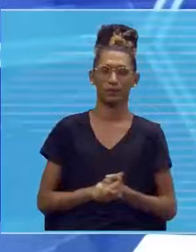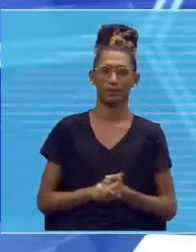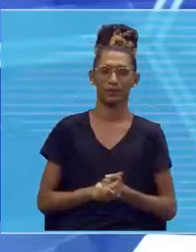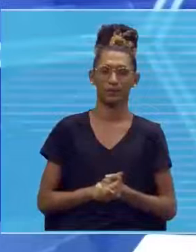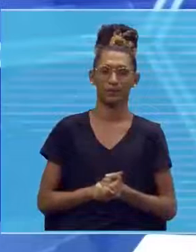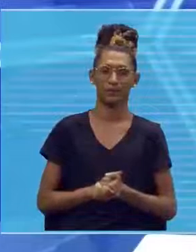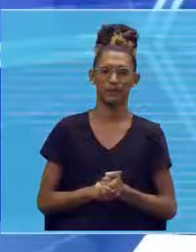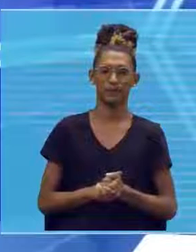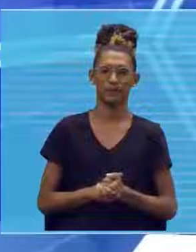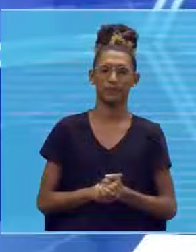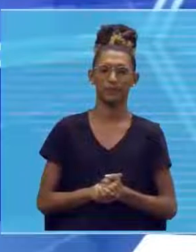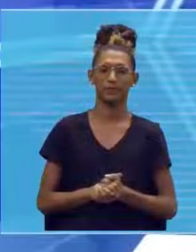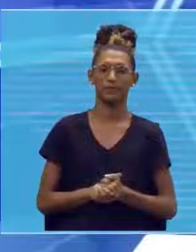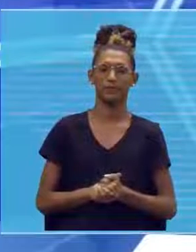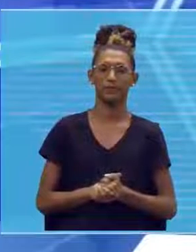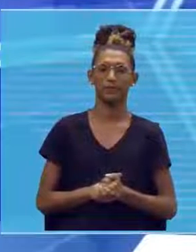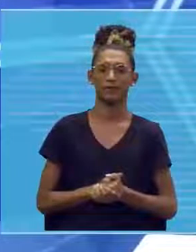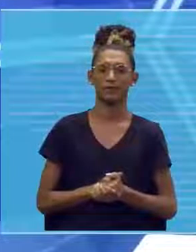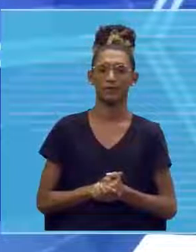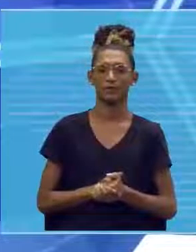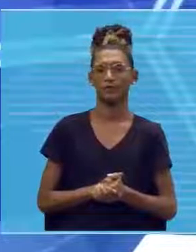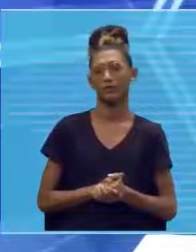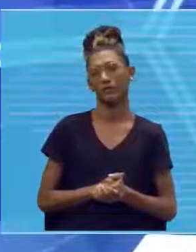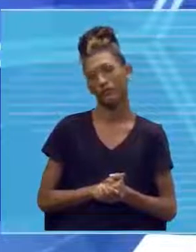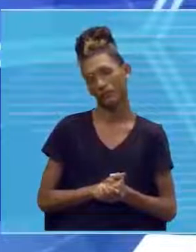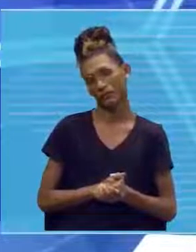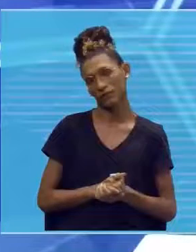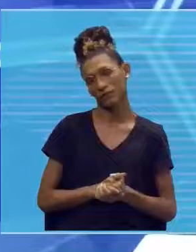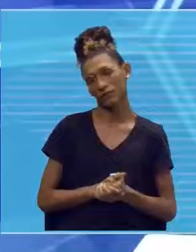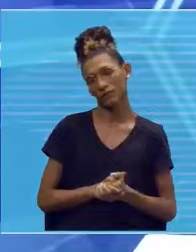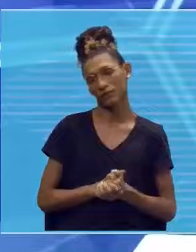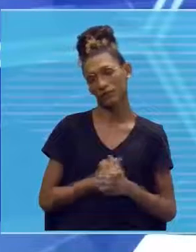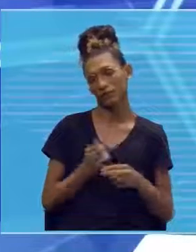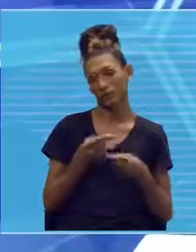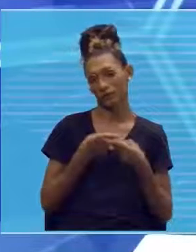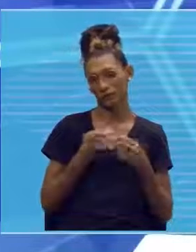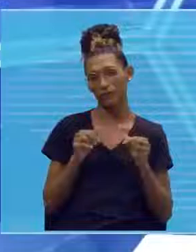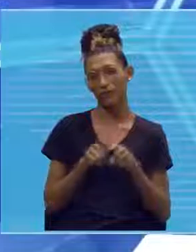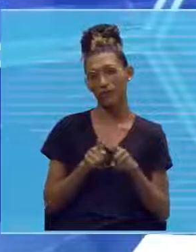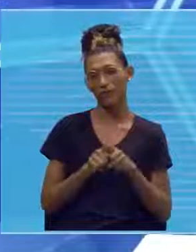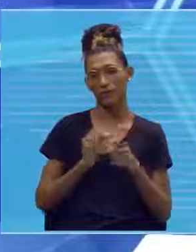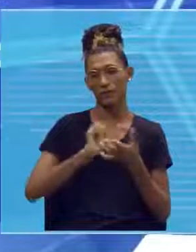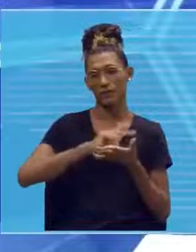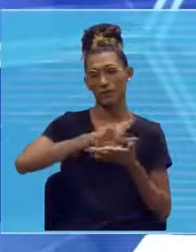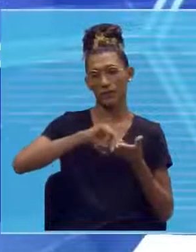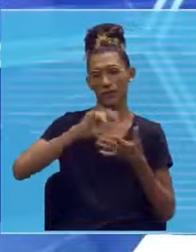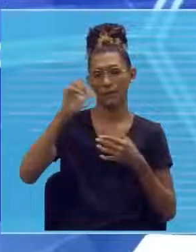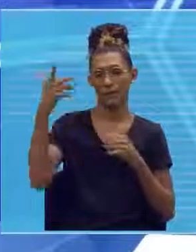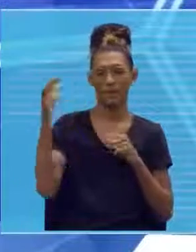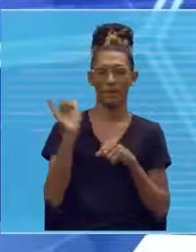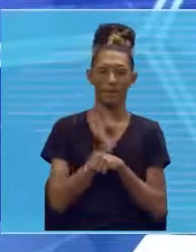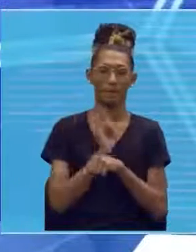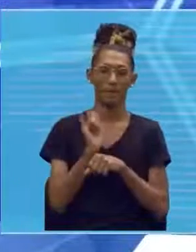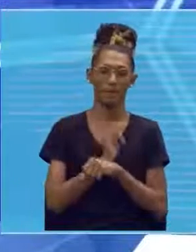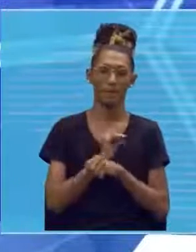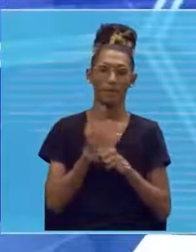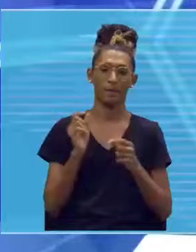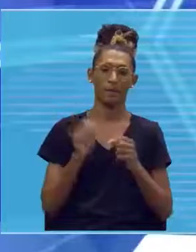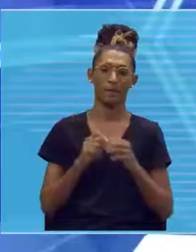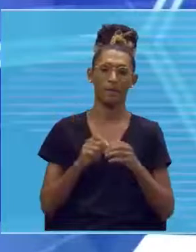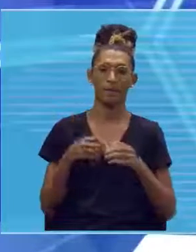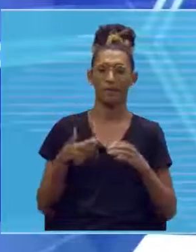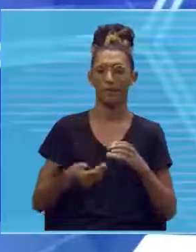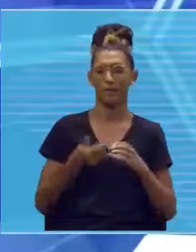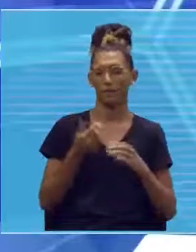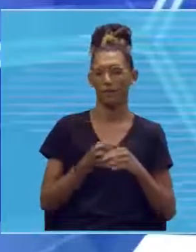que é o bastão sagrado de autoridades no banco na e usando várias outras ferramentas como a cuia